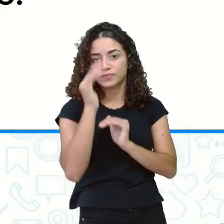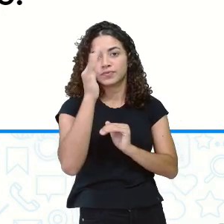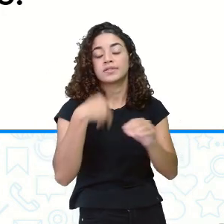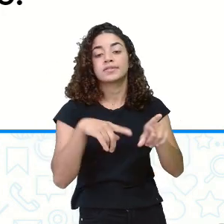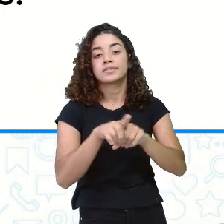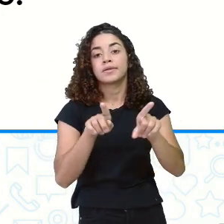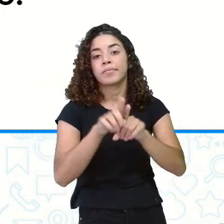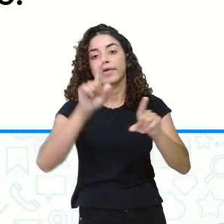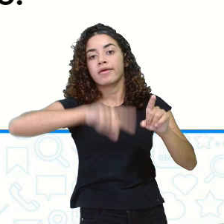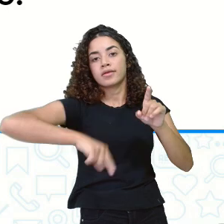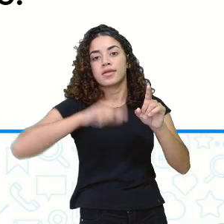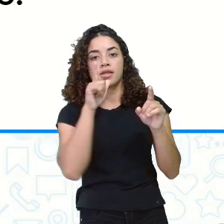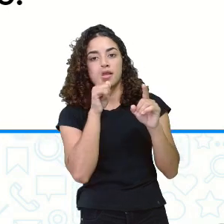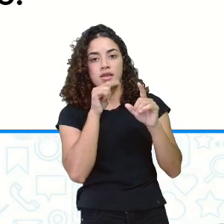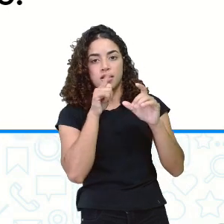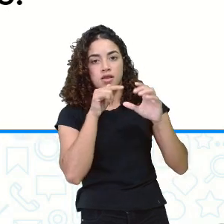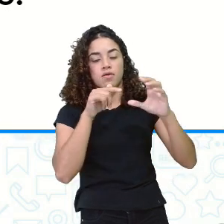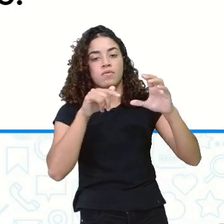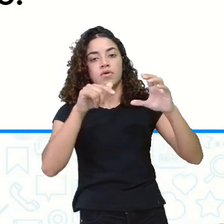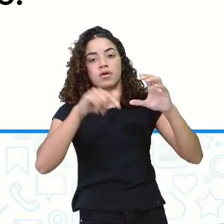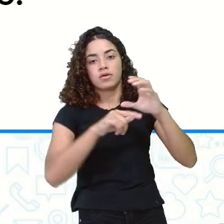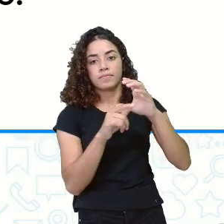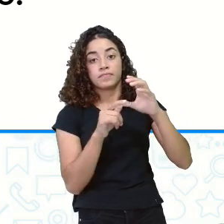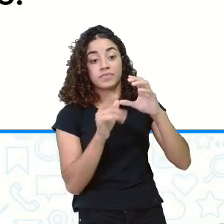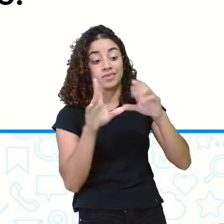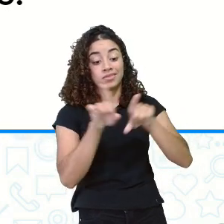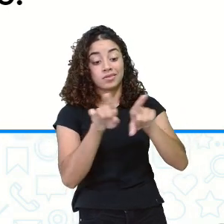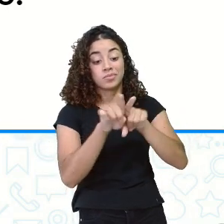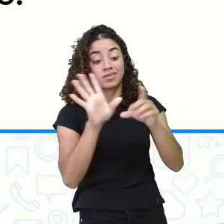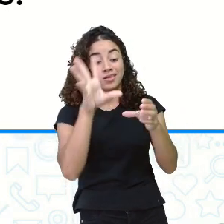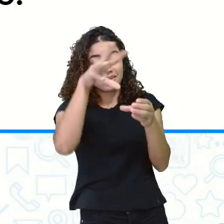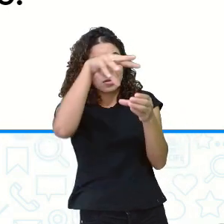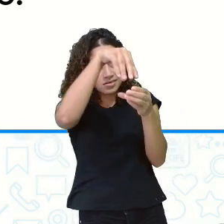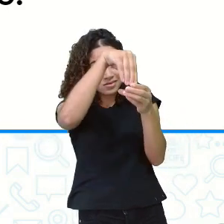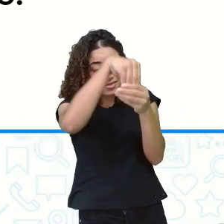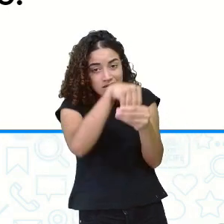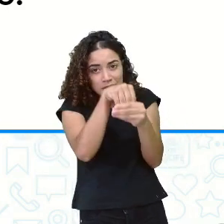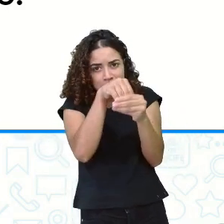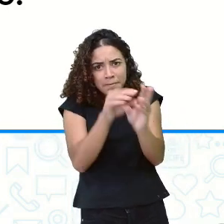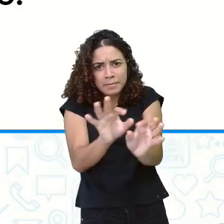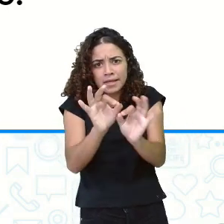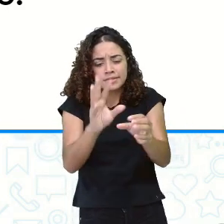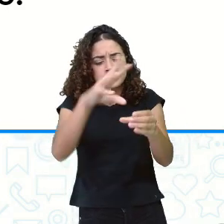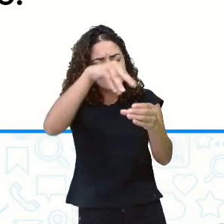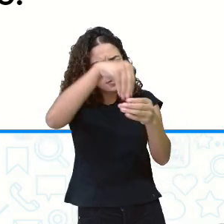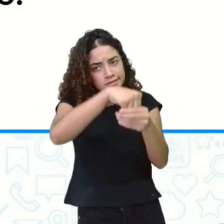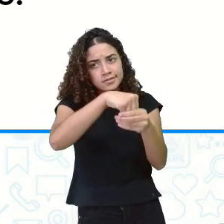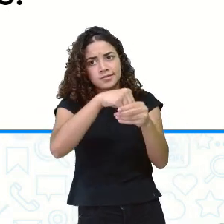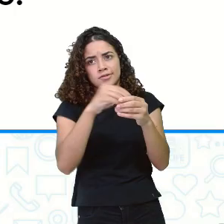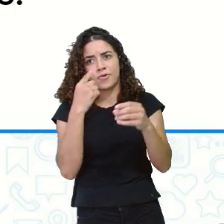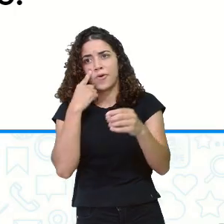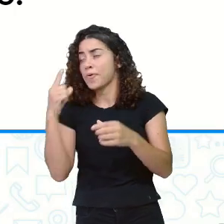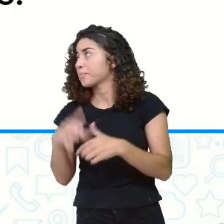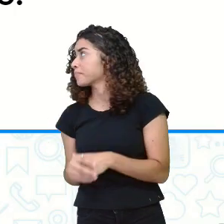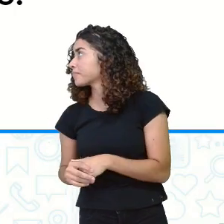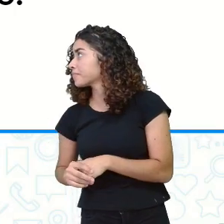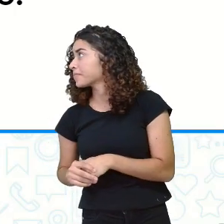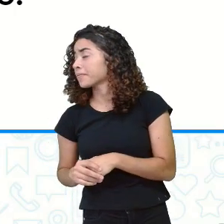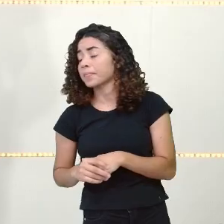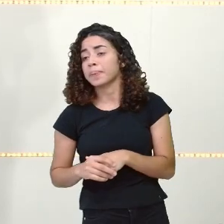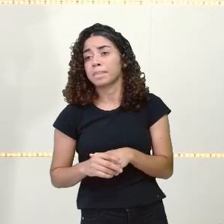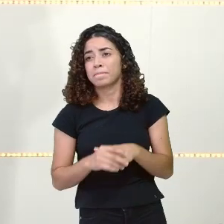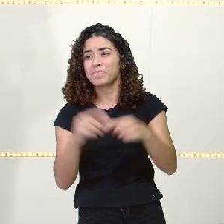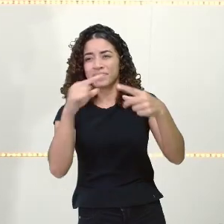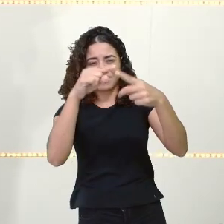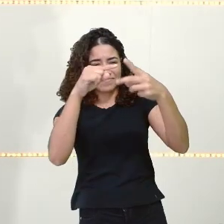estado líquido. E eu tenho o núcleo interno, que é aquele mais dentro da Terra mesmo, que ele possui também ferro, níquel,